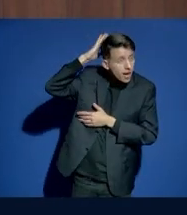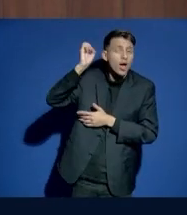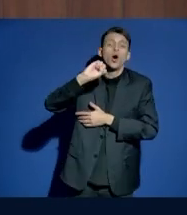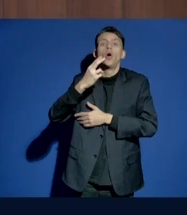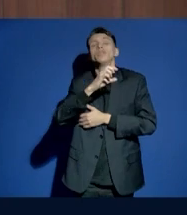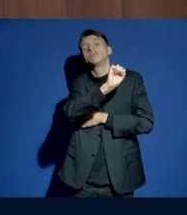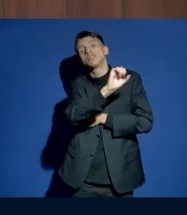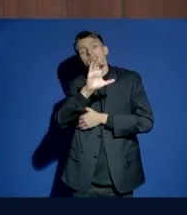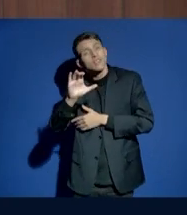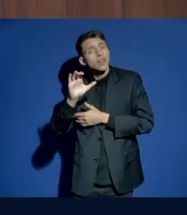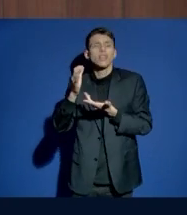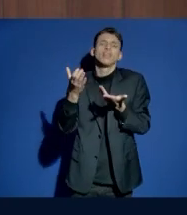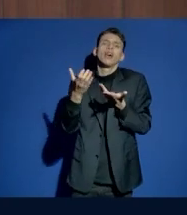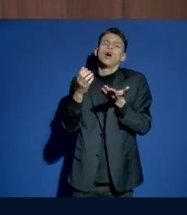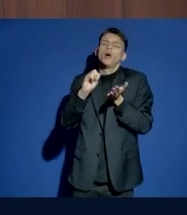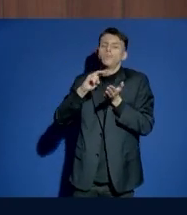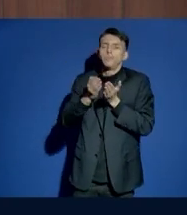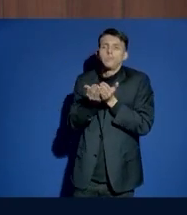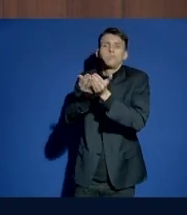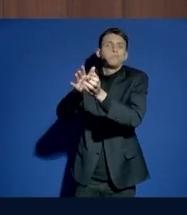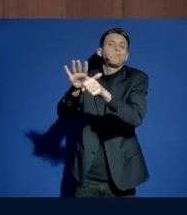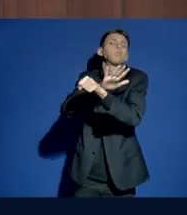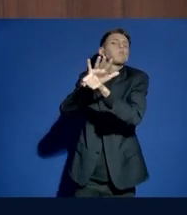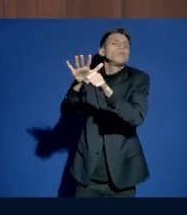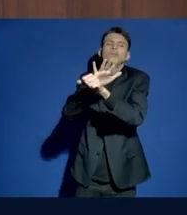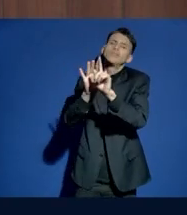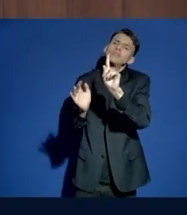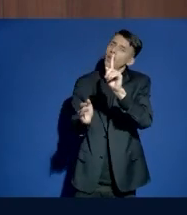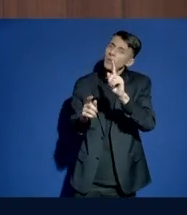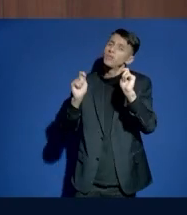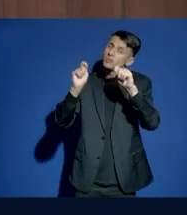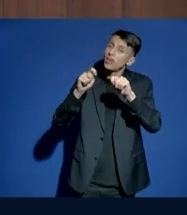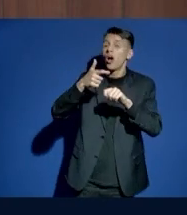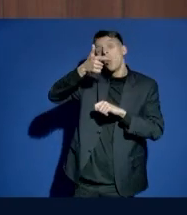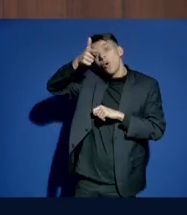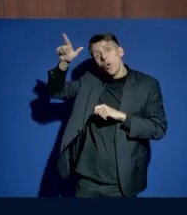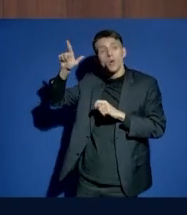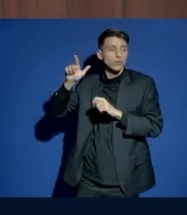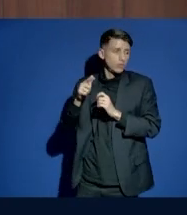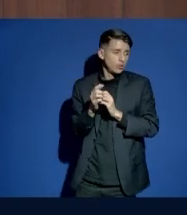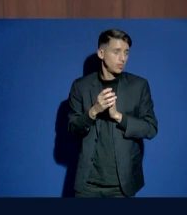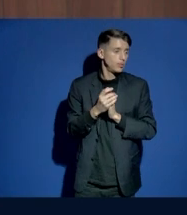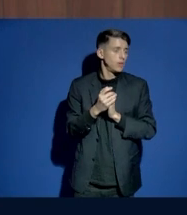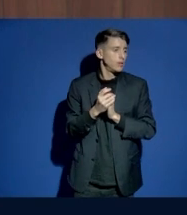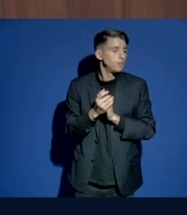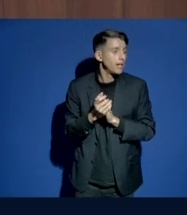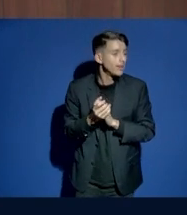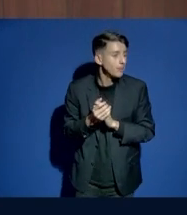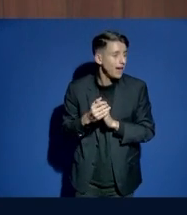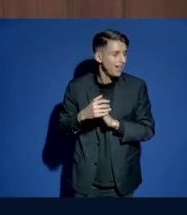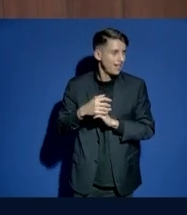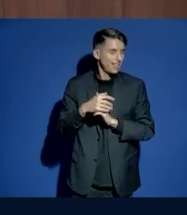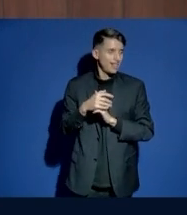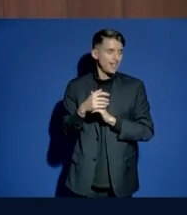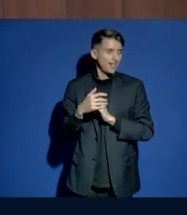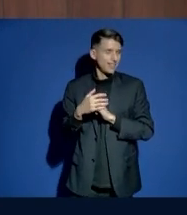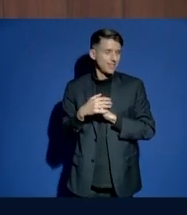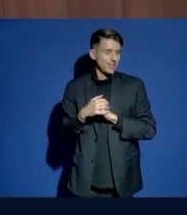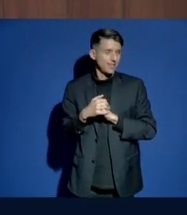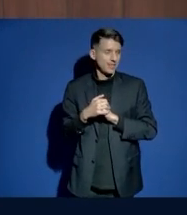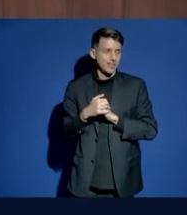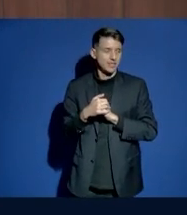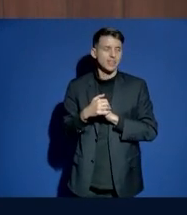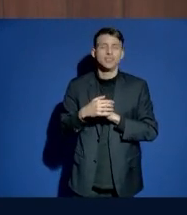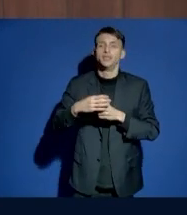Tá certo como também agora eu disse que na gestão do Tarcísio